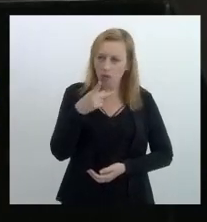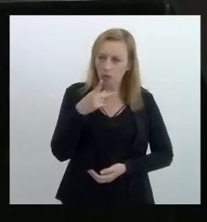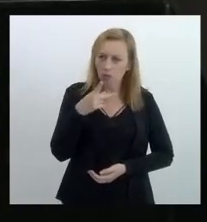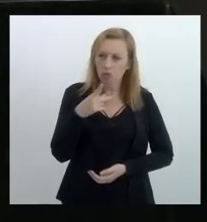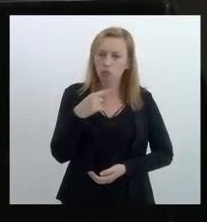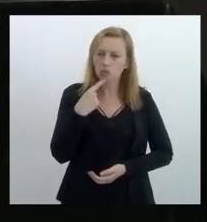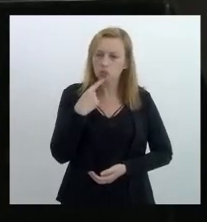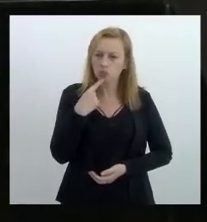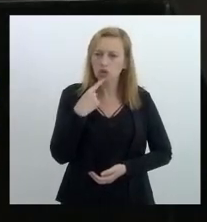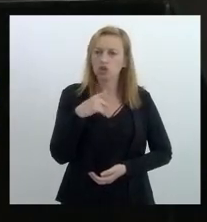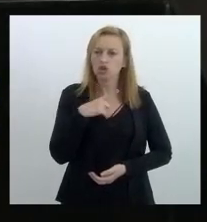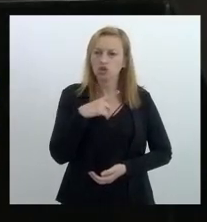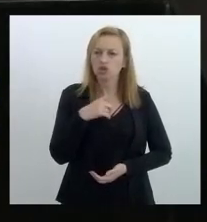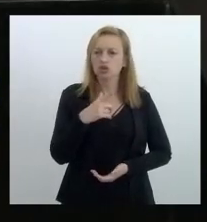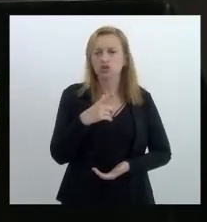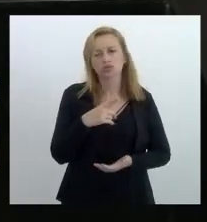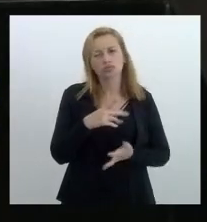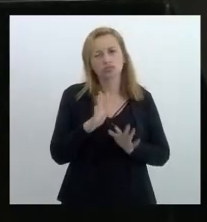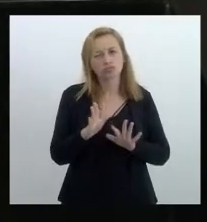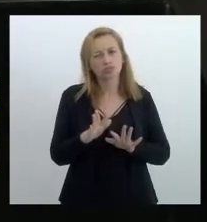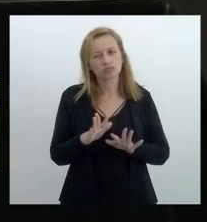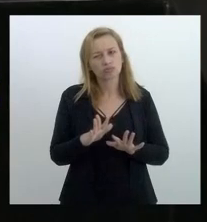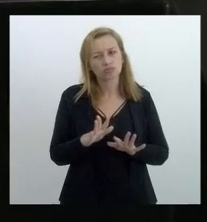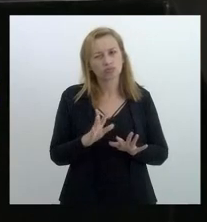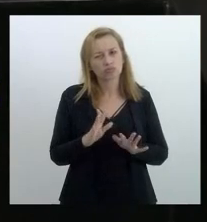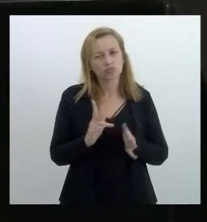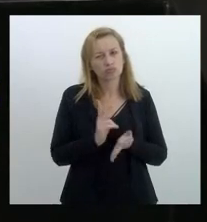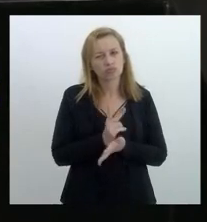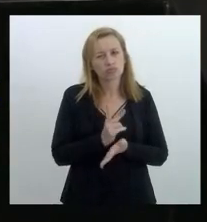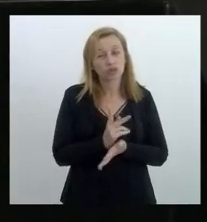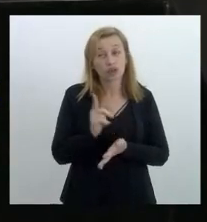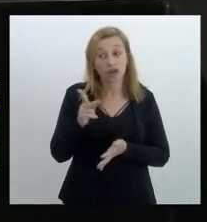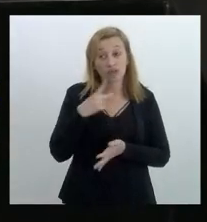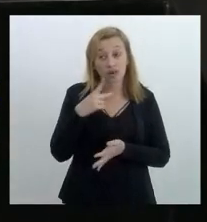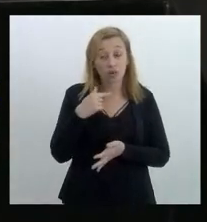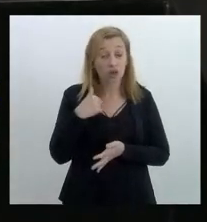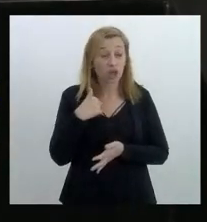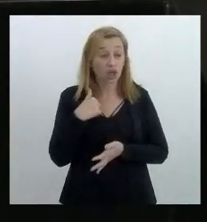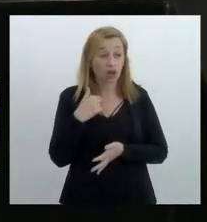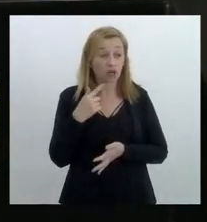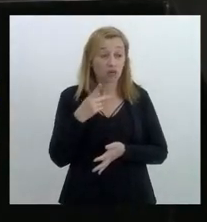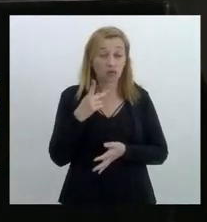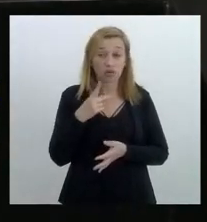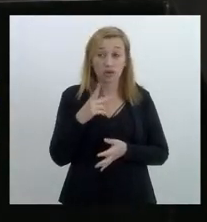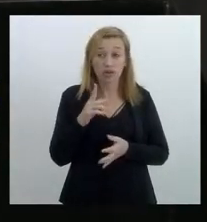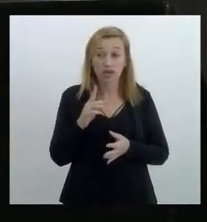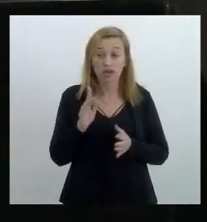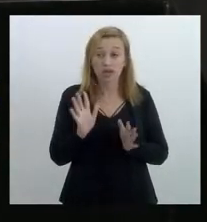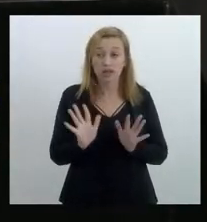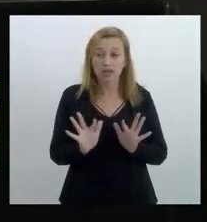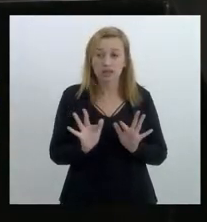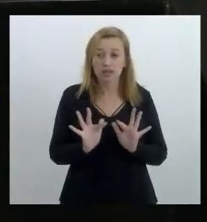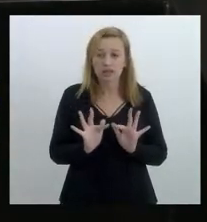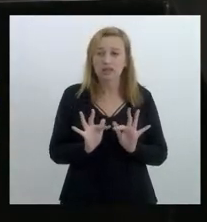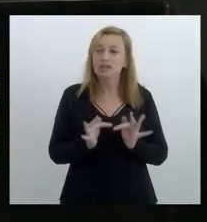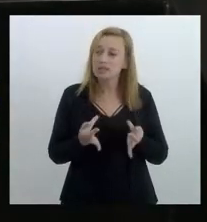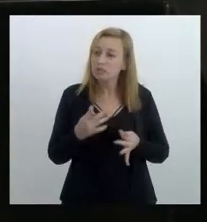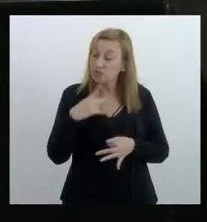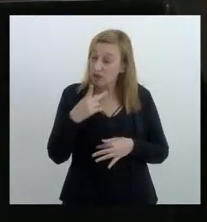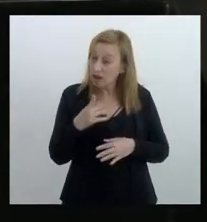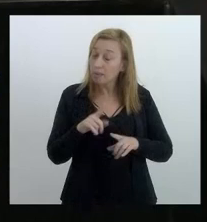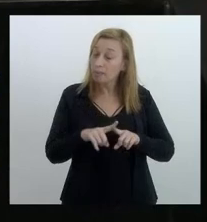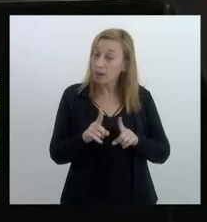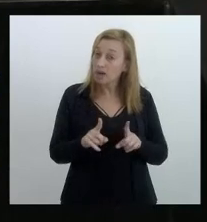falei que havia um descontentamento, e ela disse que eu tinha sido sutil, porque, na verdade, havia uma revolta, né? Mas